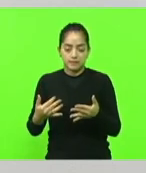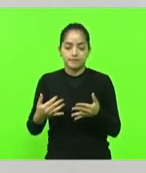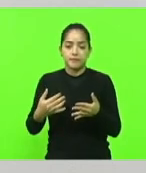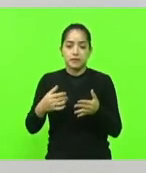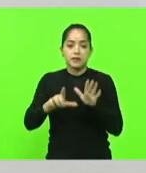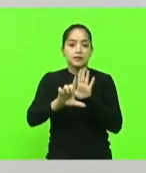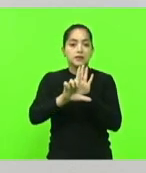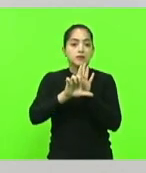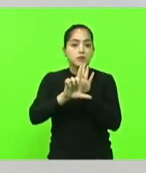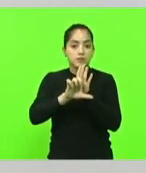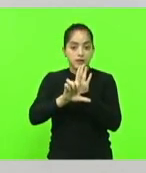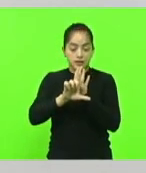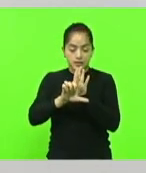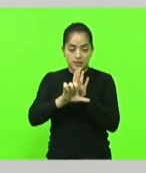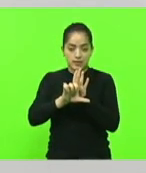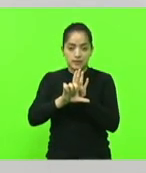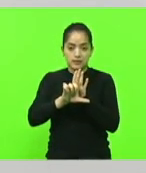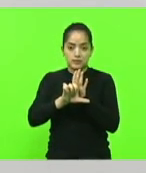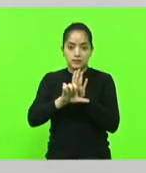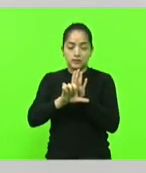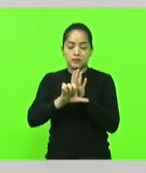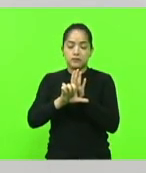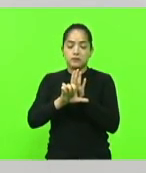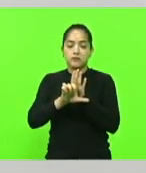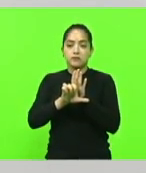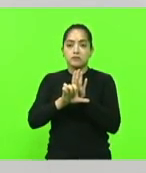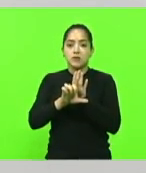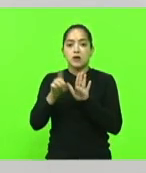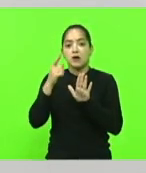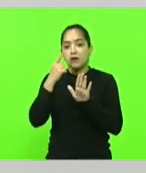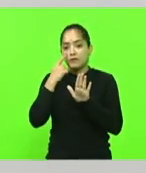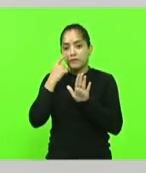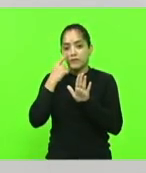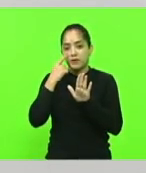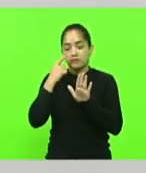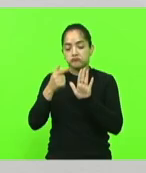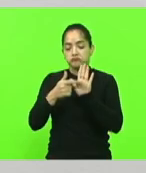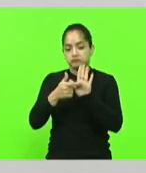lei, queria até que, se possível, a assessoria colocar